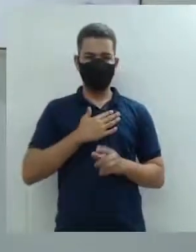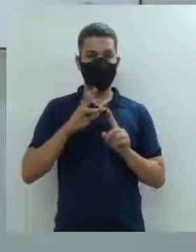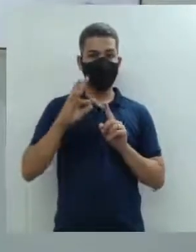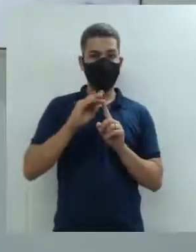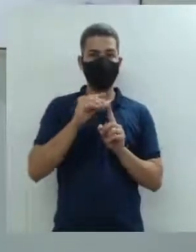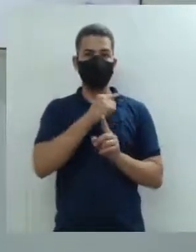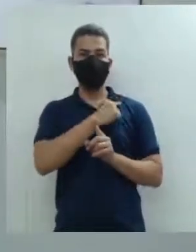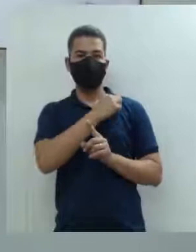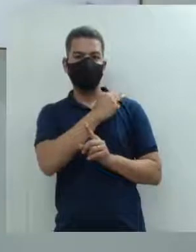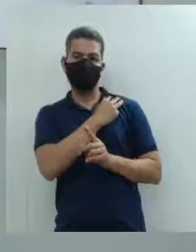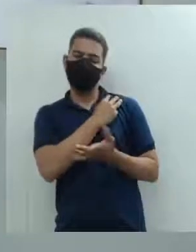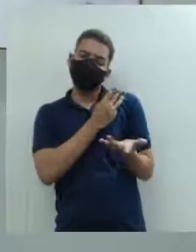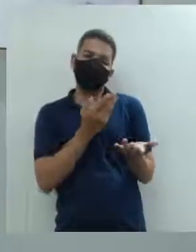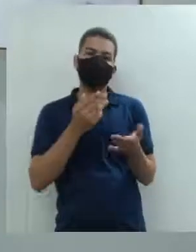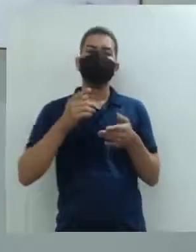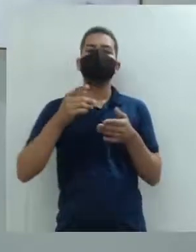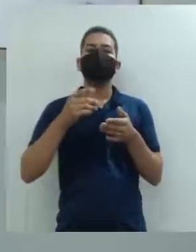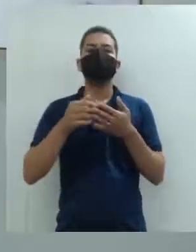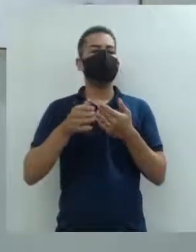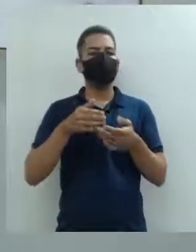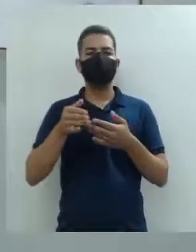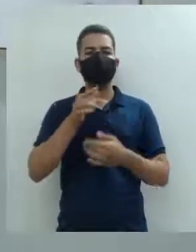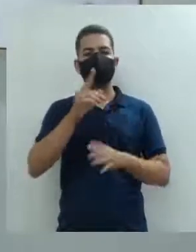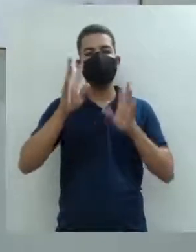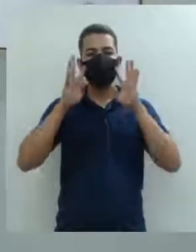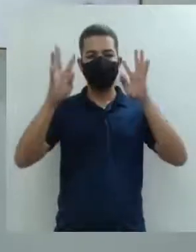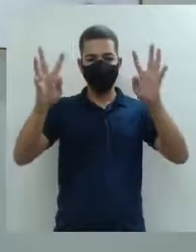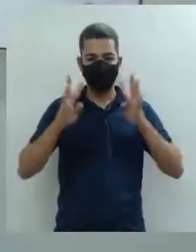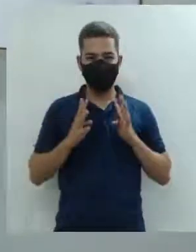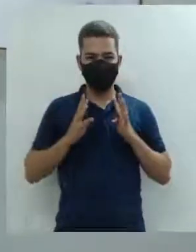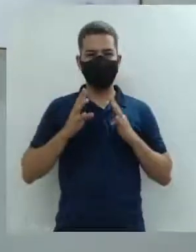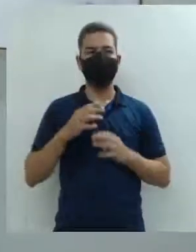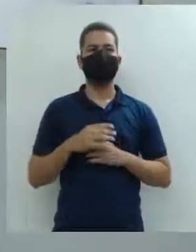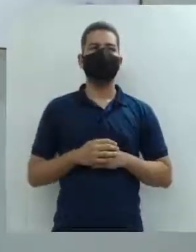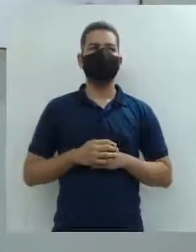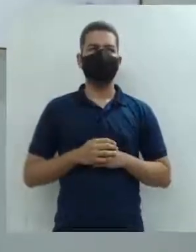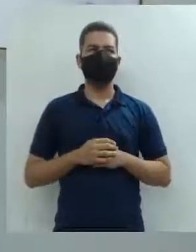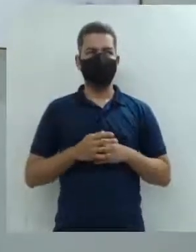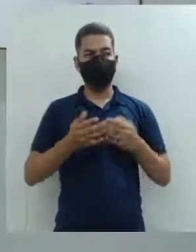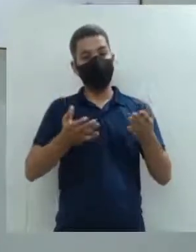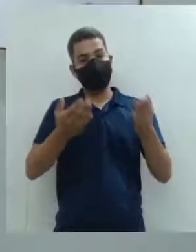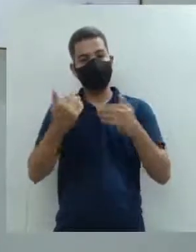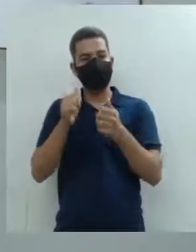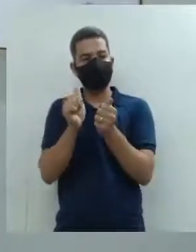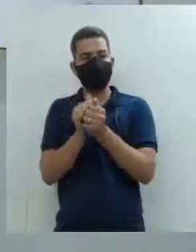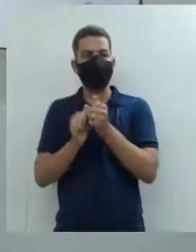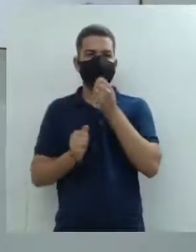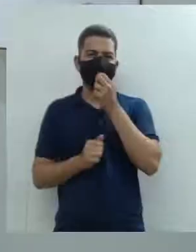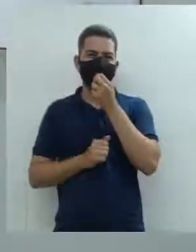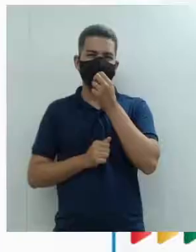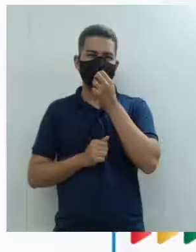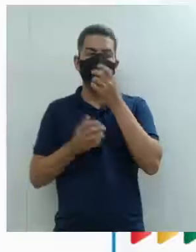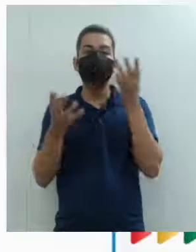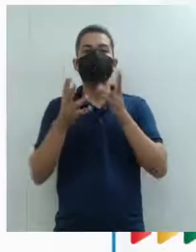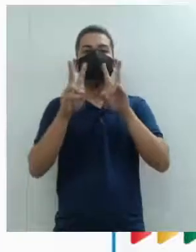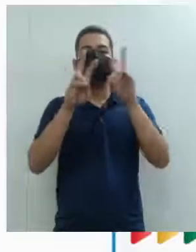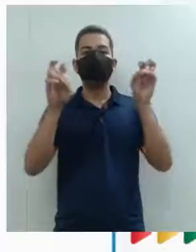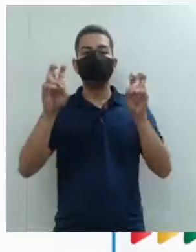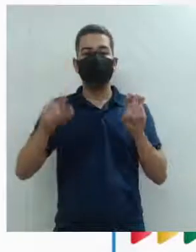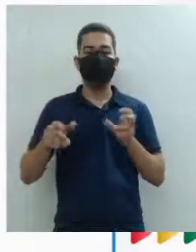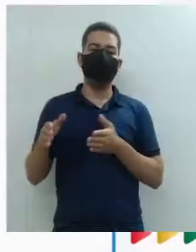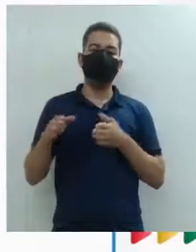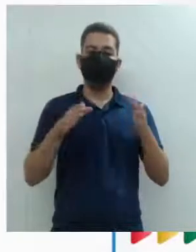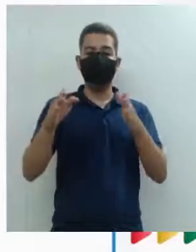no primeiro, está no terceiro, eu tenho certeza que você também vai aproveitar essa aula aí. Então vamos lá galera, a gente vai falar hoje sobre fluxo